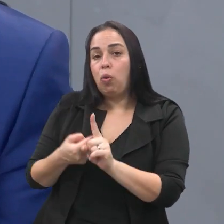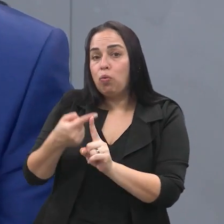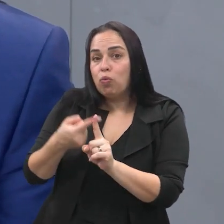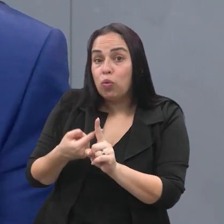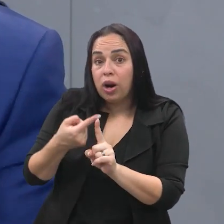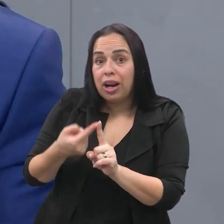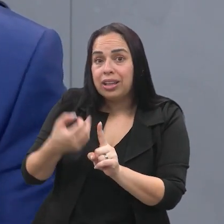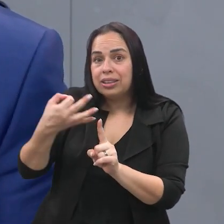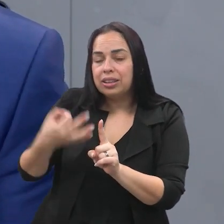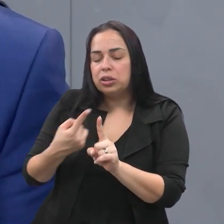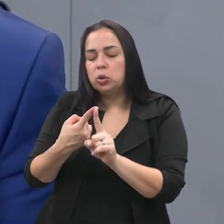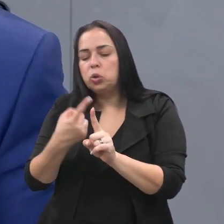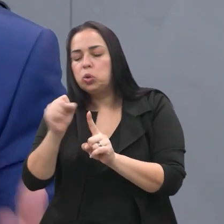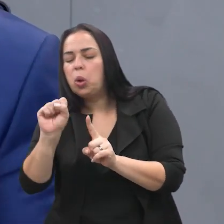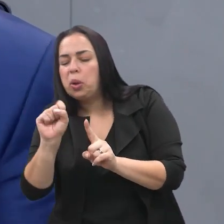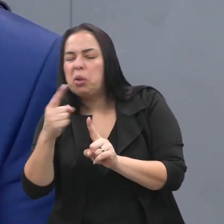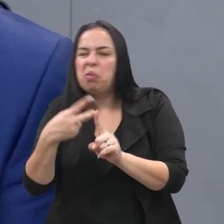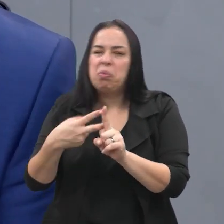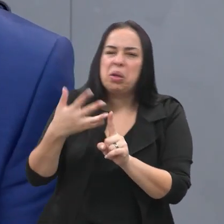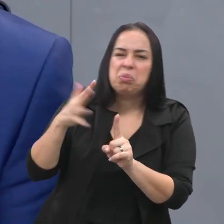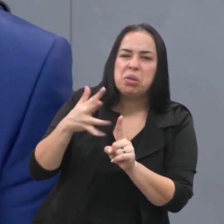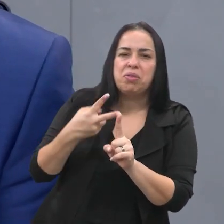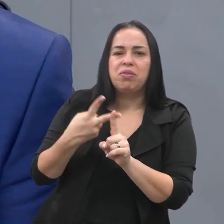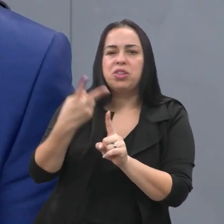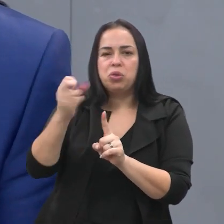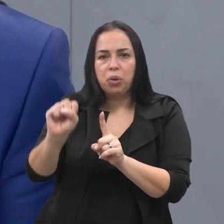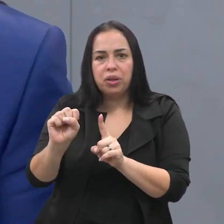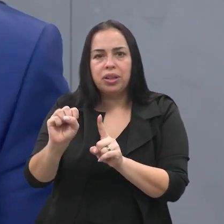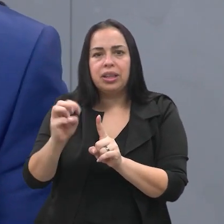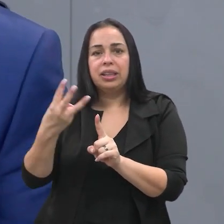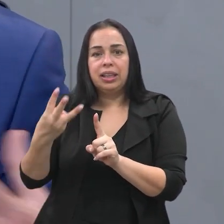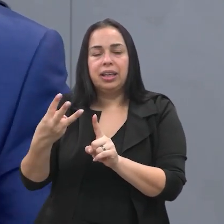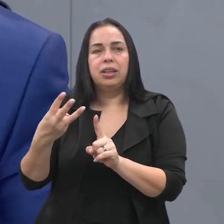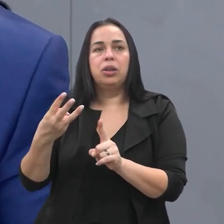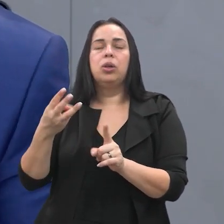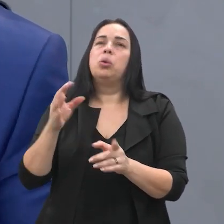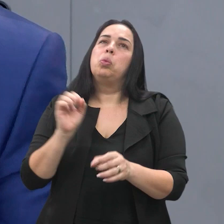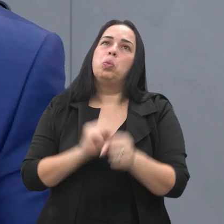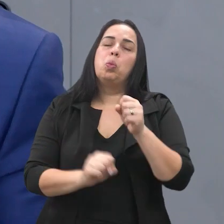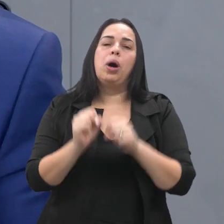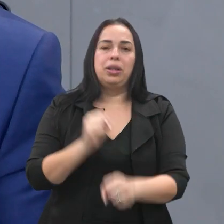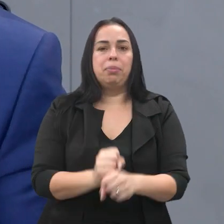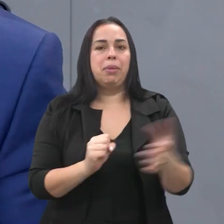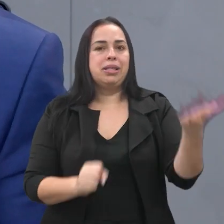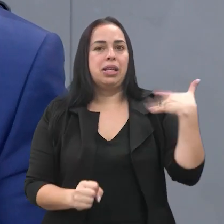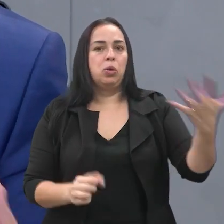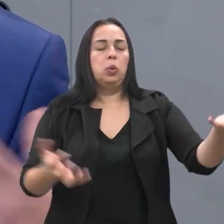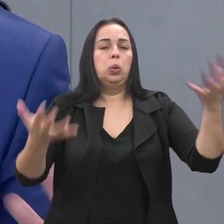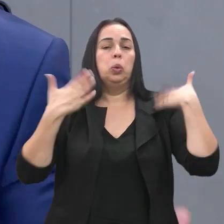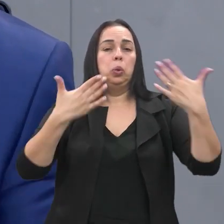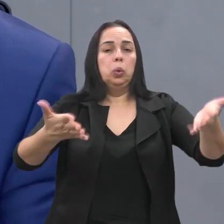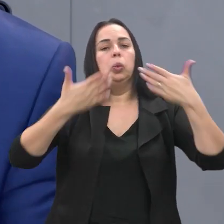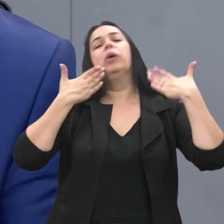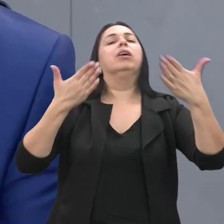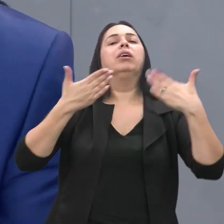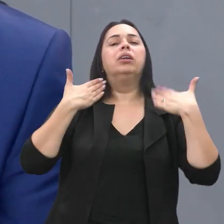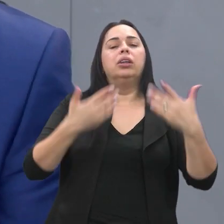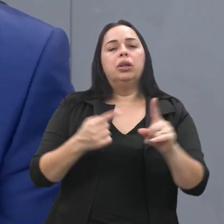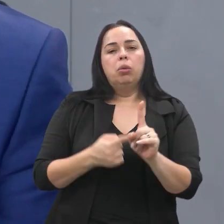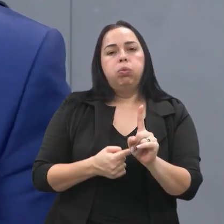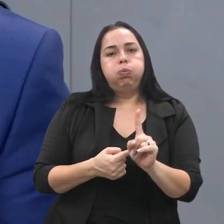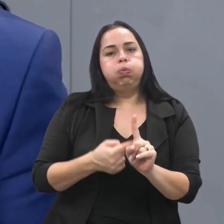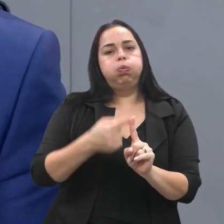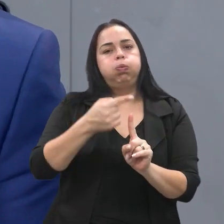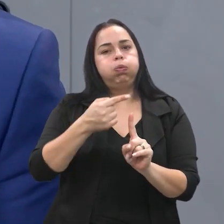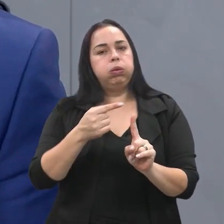tem uma temperatura ideal de 18 a 23 graus. Quando a gente tem episódios, como a gente teve em 2024,